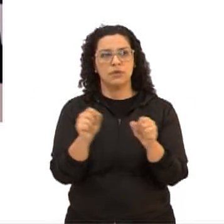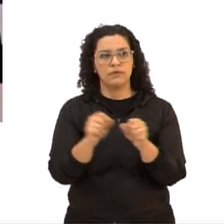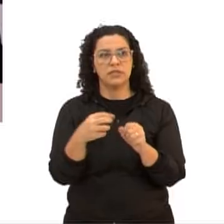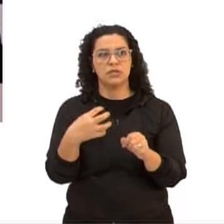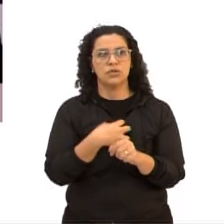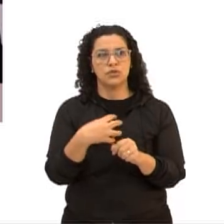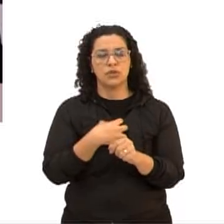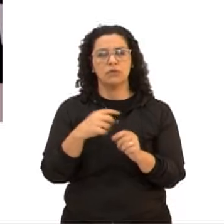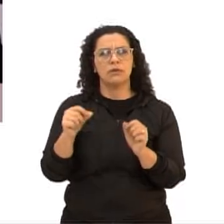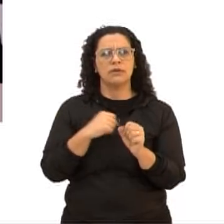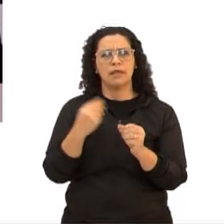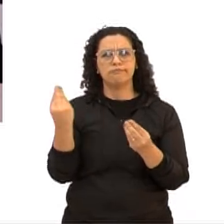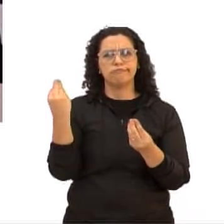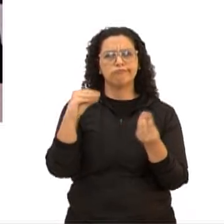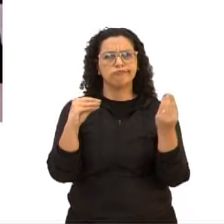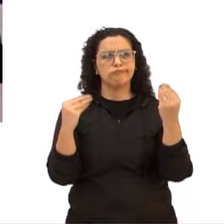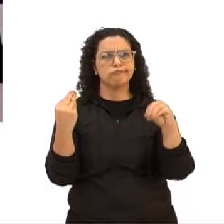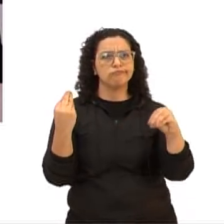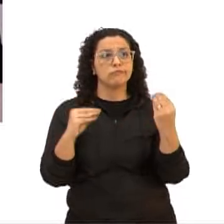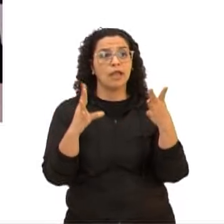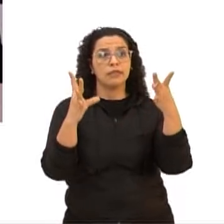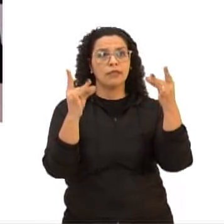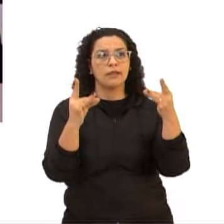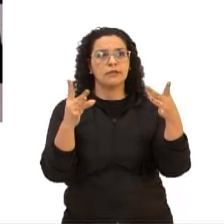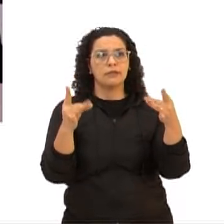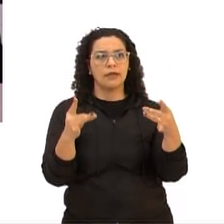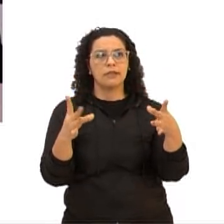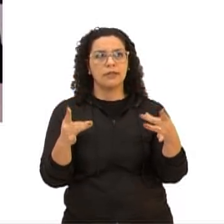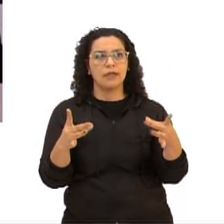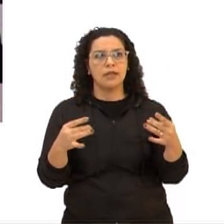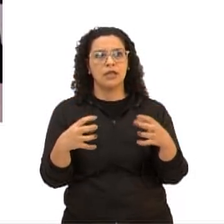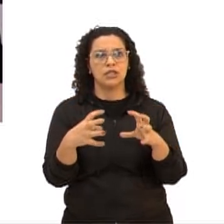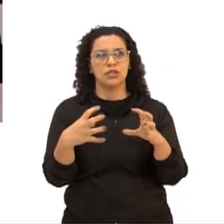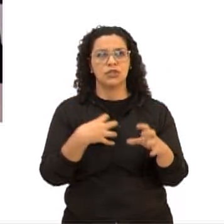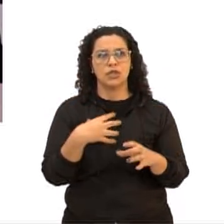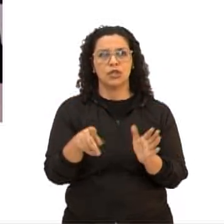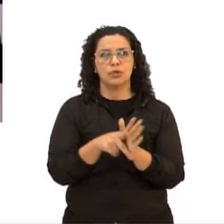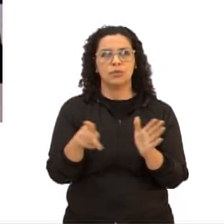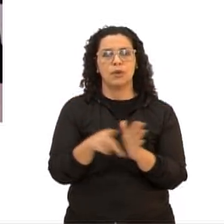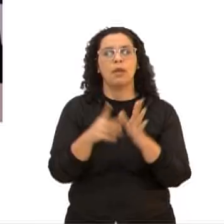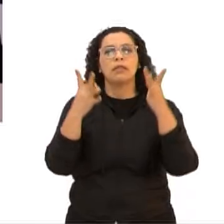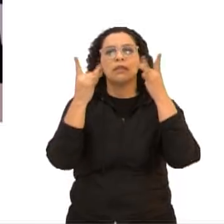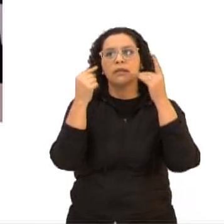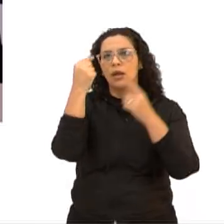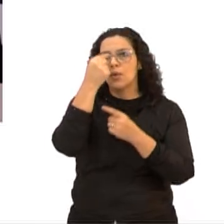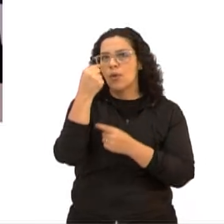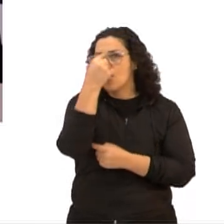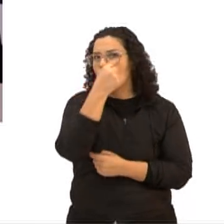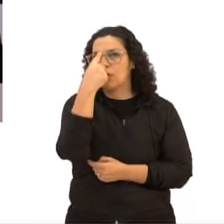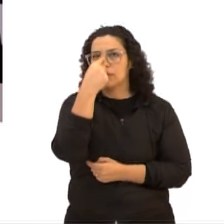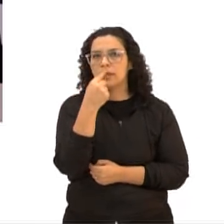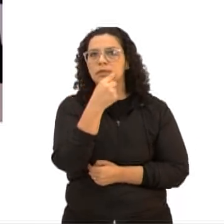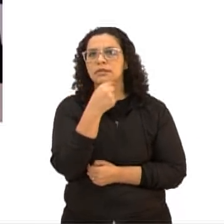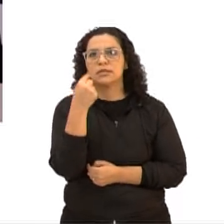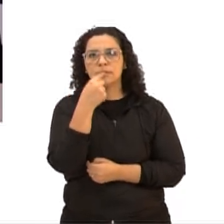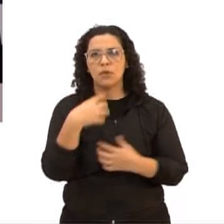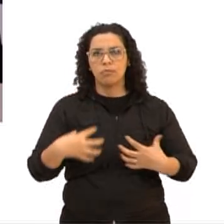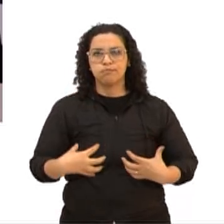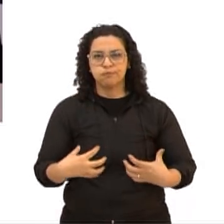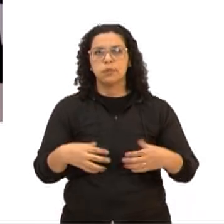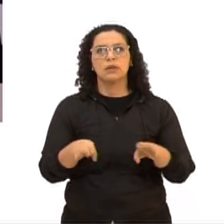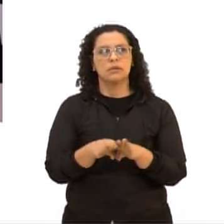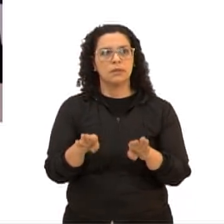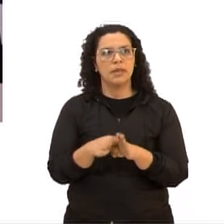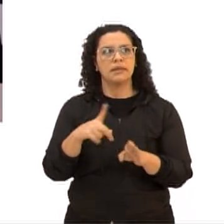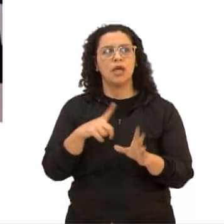vai colocando, né, os volumes, a gente coloca os detalhes do olho, boca, nariz, peito,